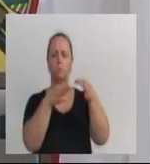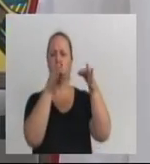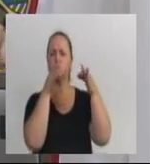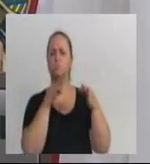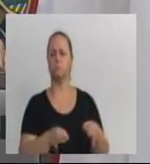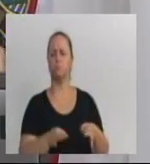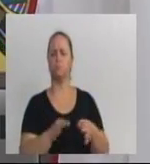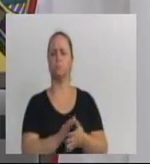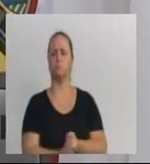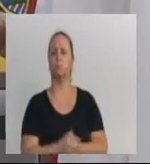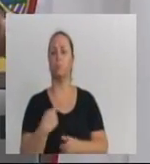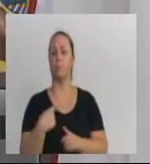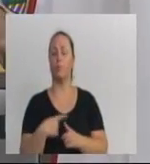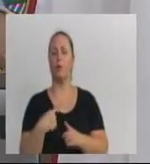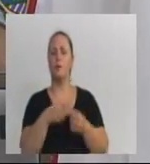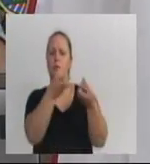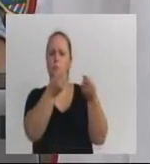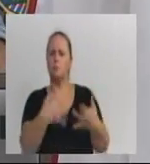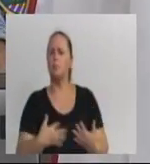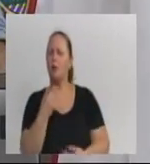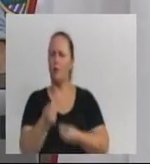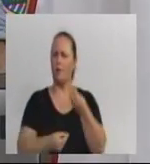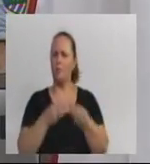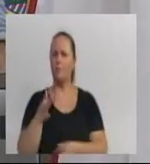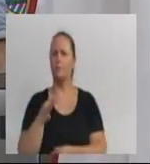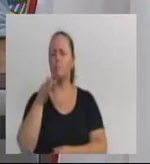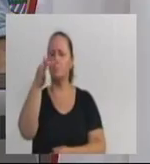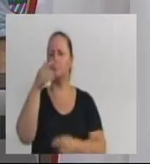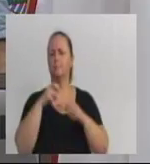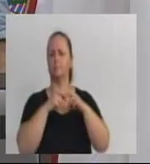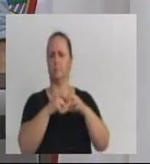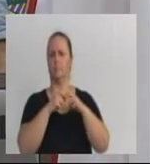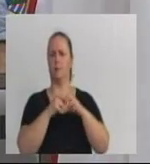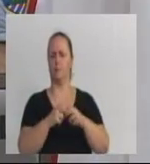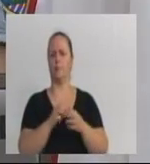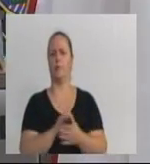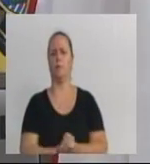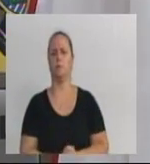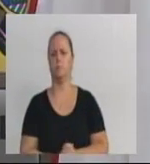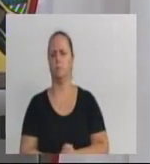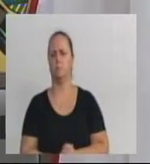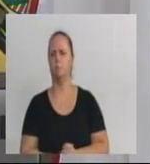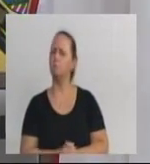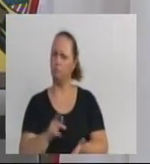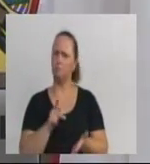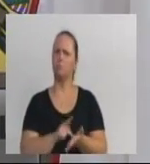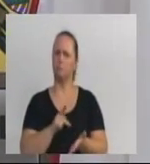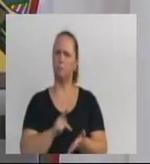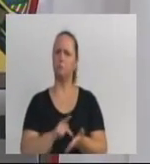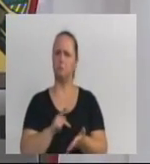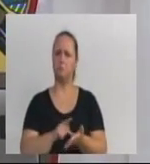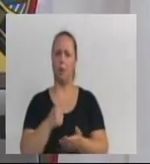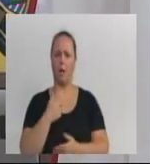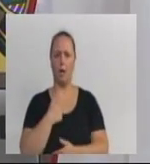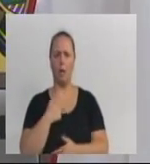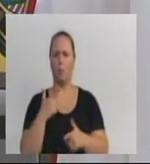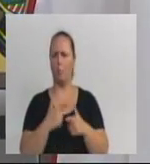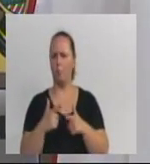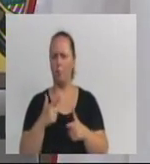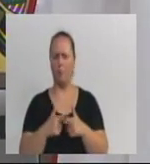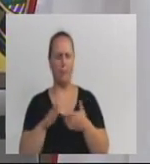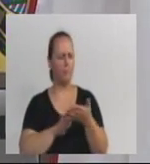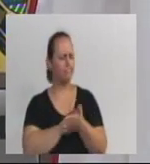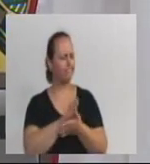desejamos para o futuro do transporte coletivo de nossa cidade. Não tenho a menor dificuldade em falar do alto dessa tribuna